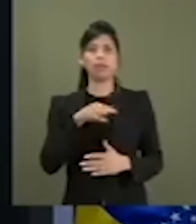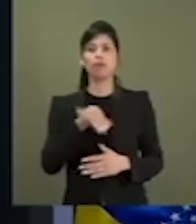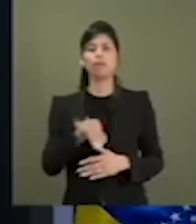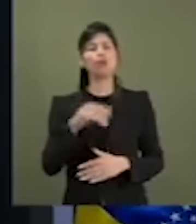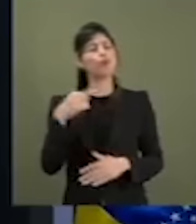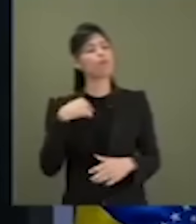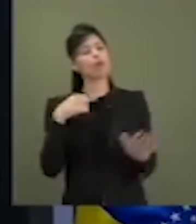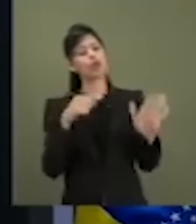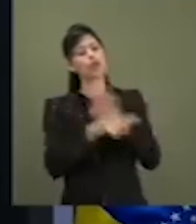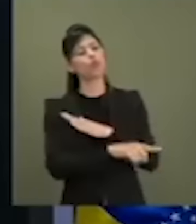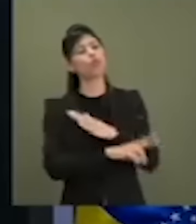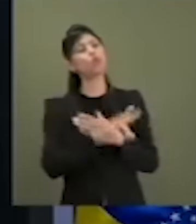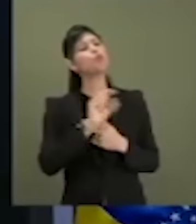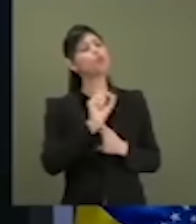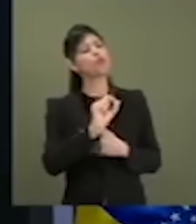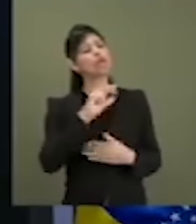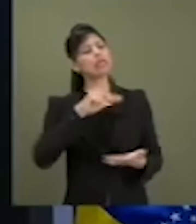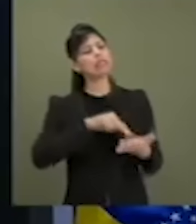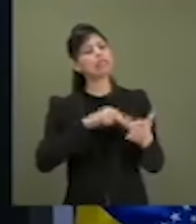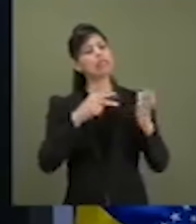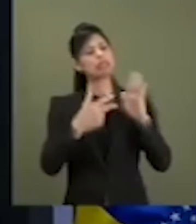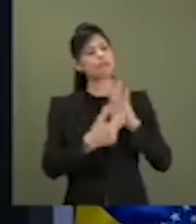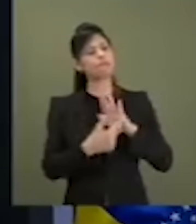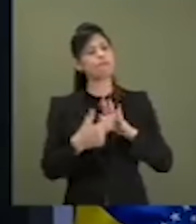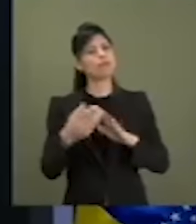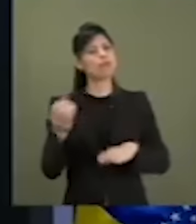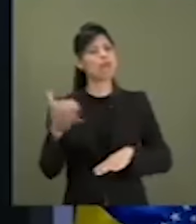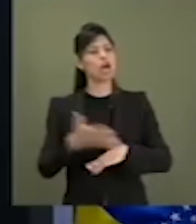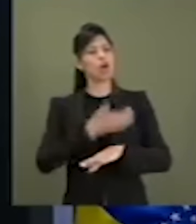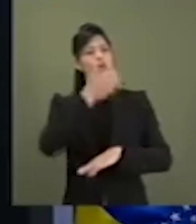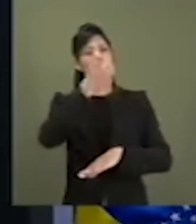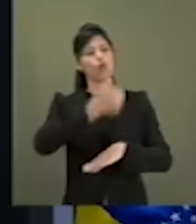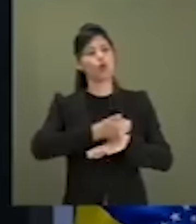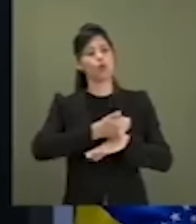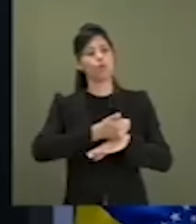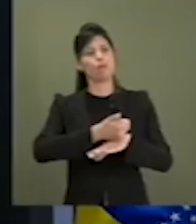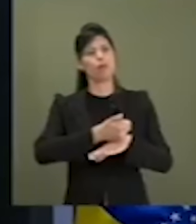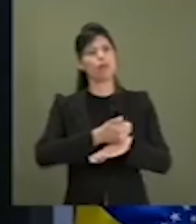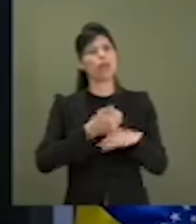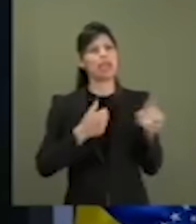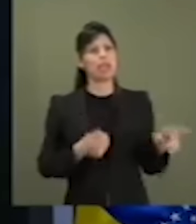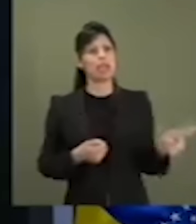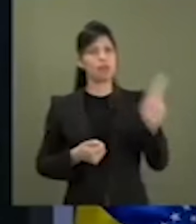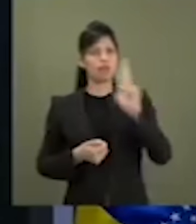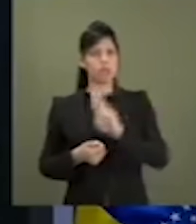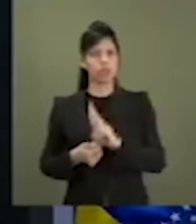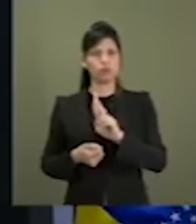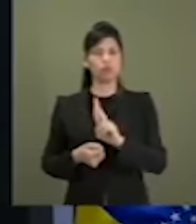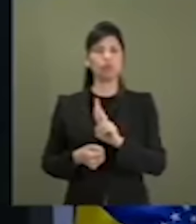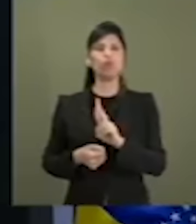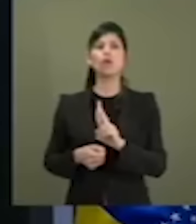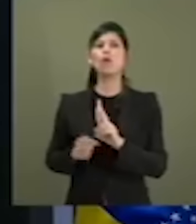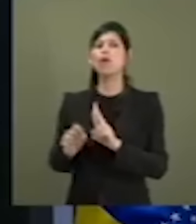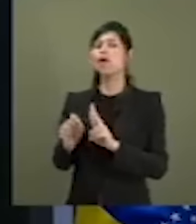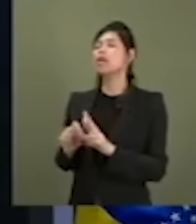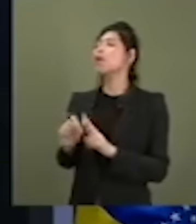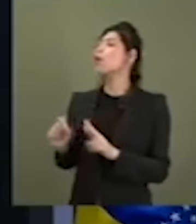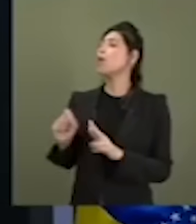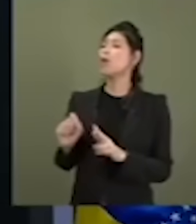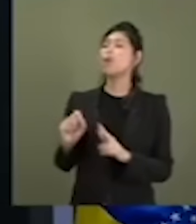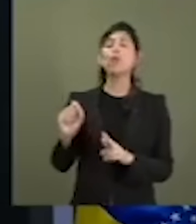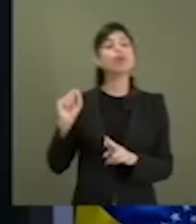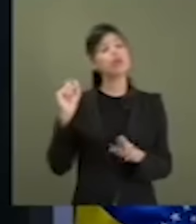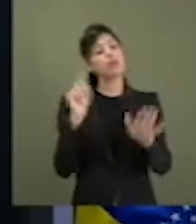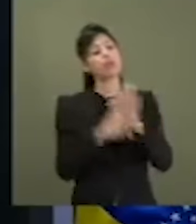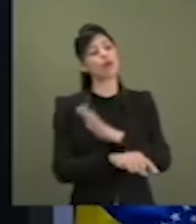golpe. E depois da resposta eu perguntei, o que aconteceu no dia 8 está dentro